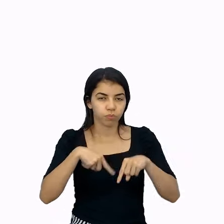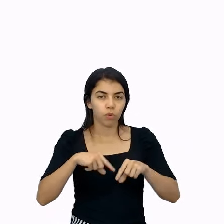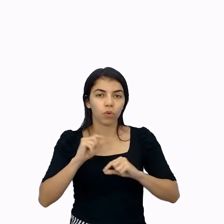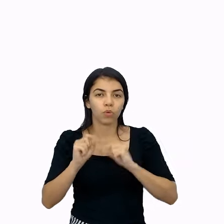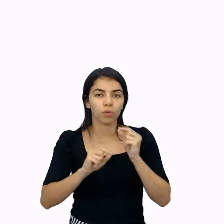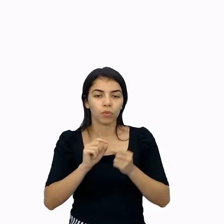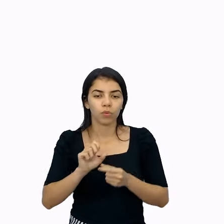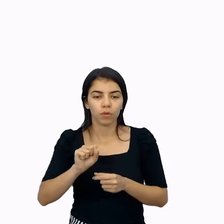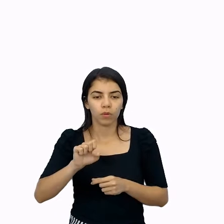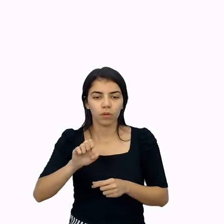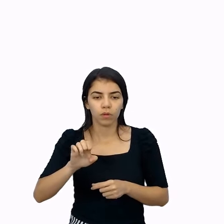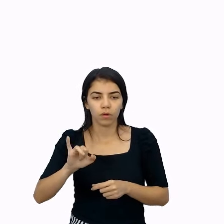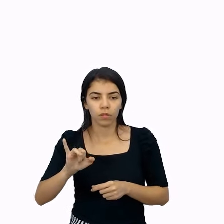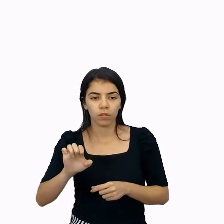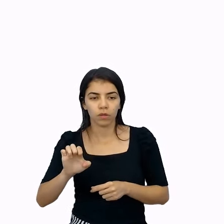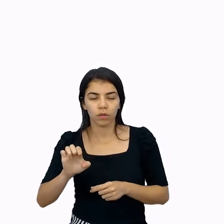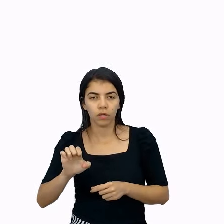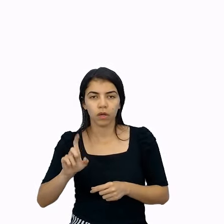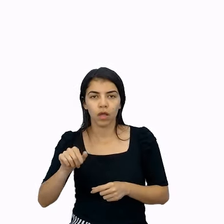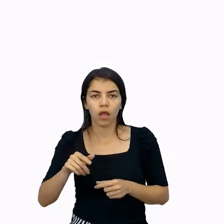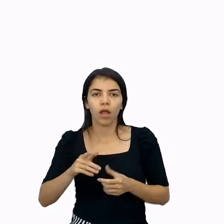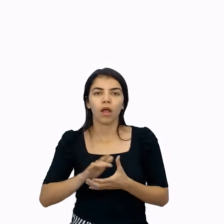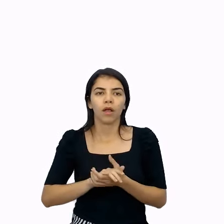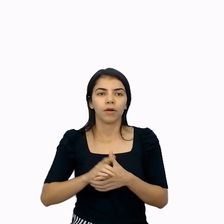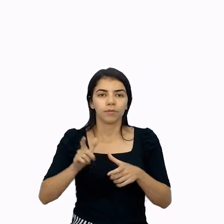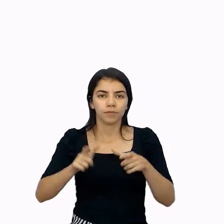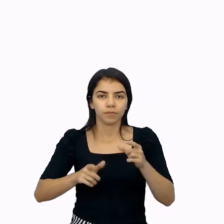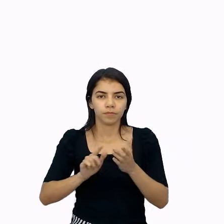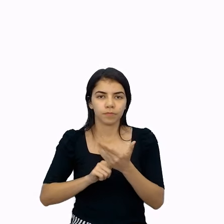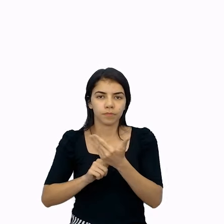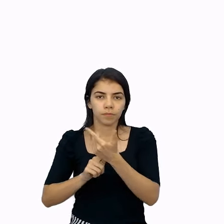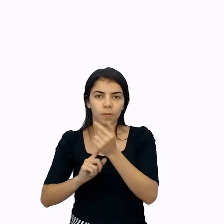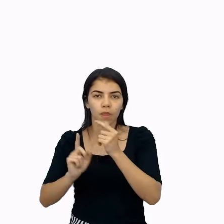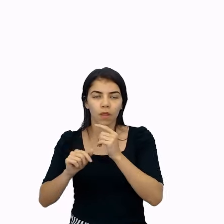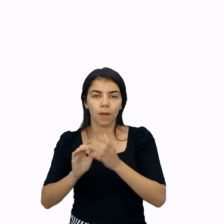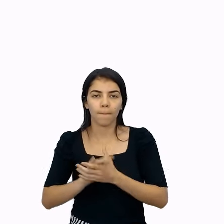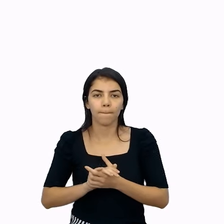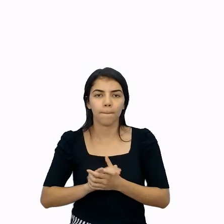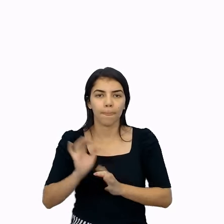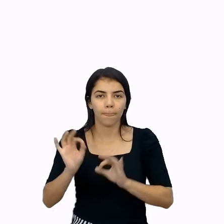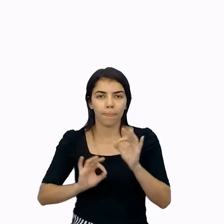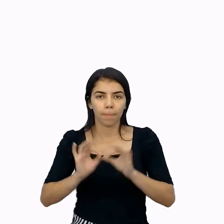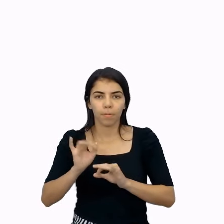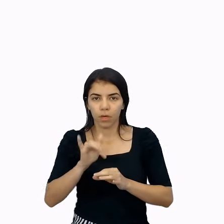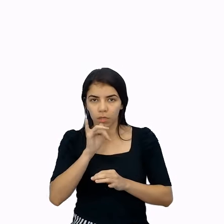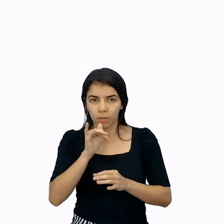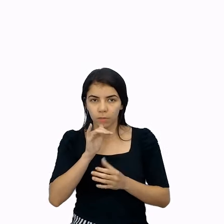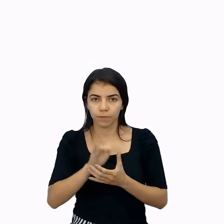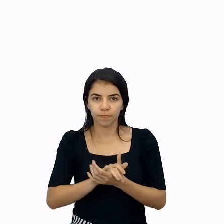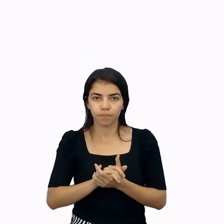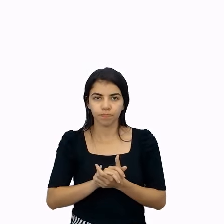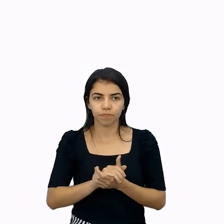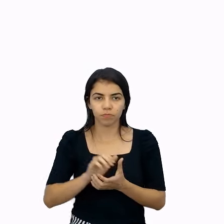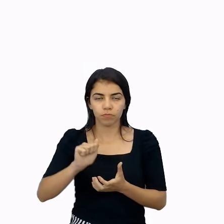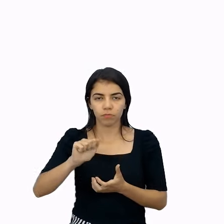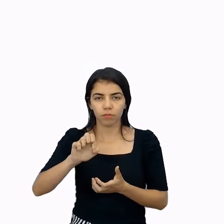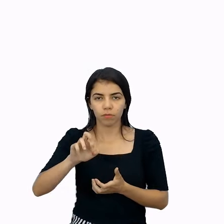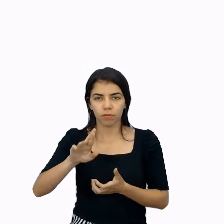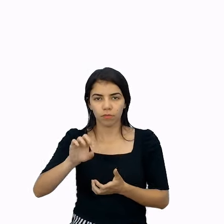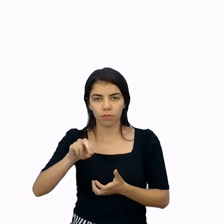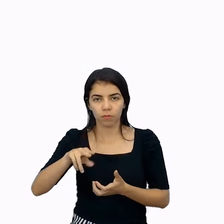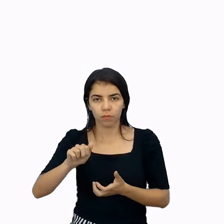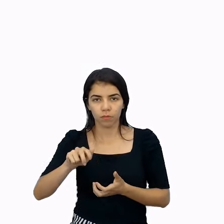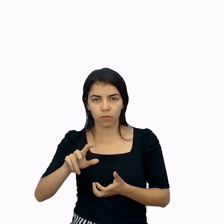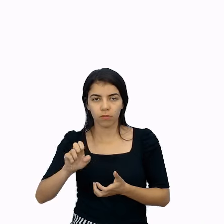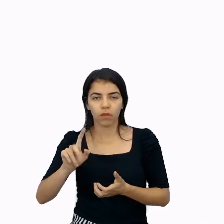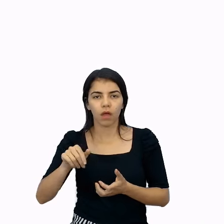chamado SAI, a Aerodesign, que fala sobre projetar e desenvolver aeronaves experimentais. Então, acho que é